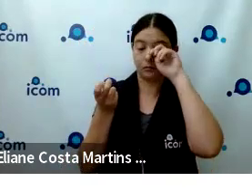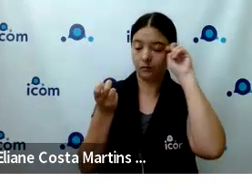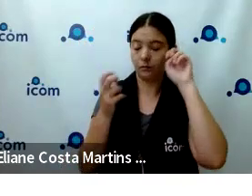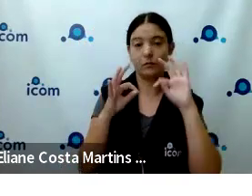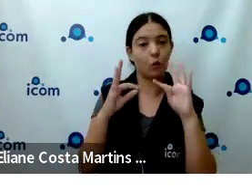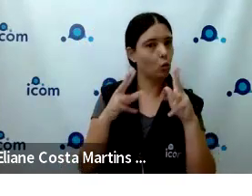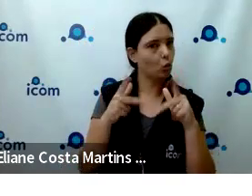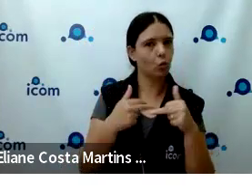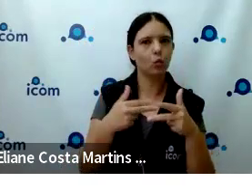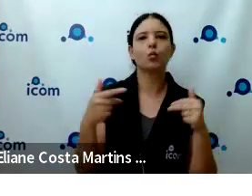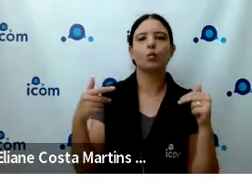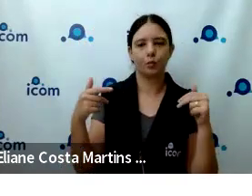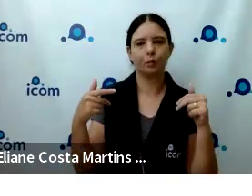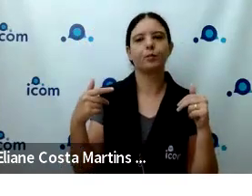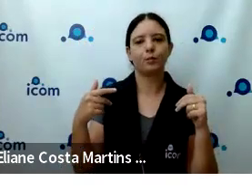todos os casos.